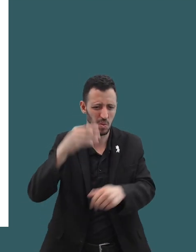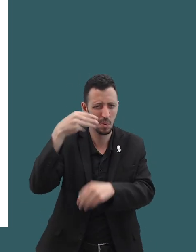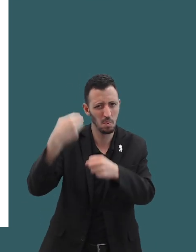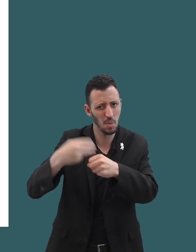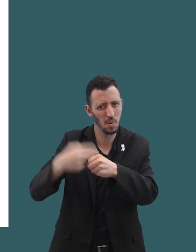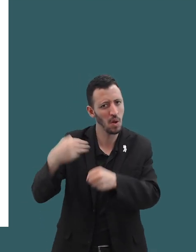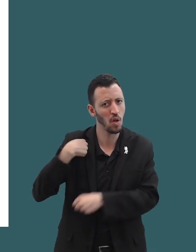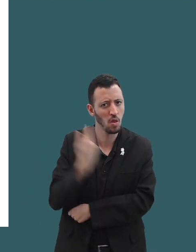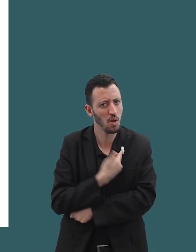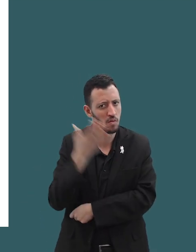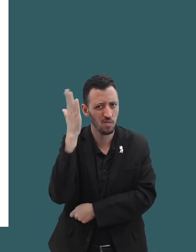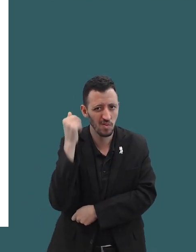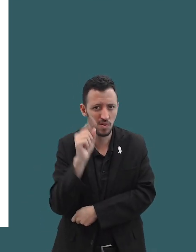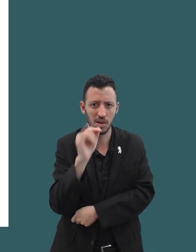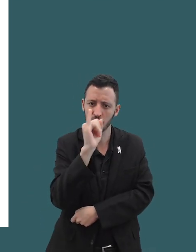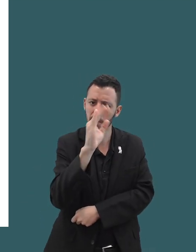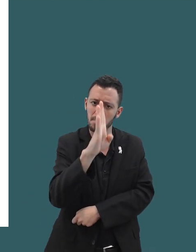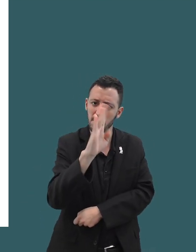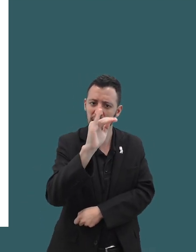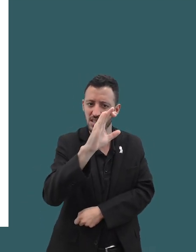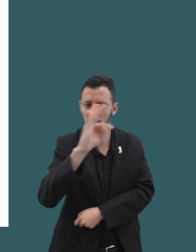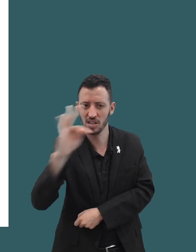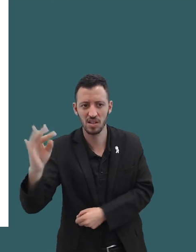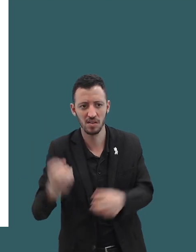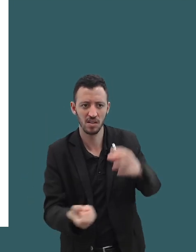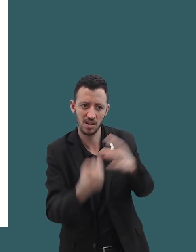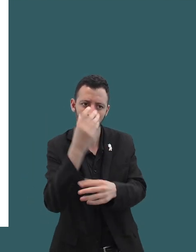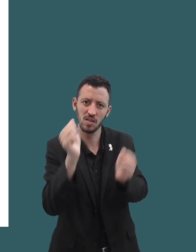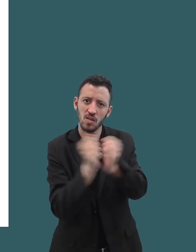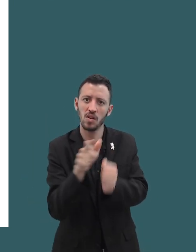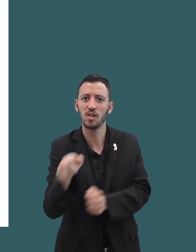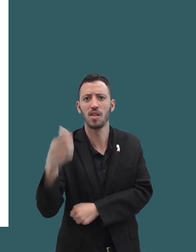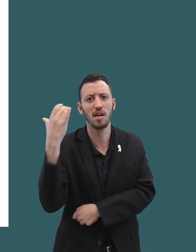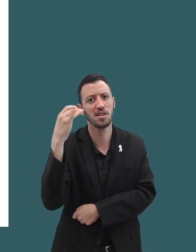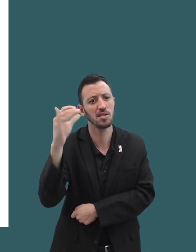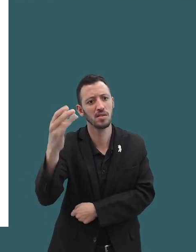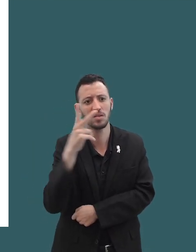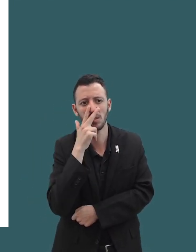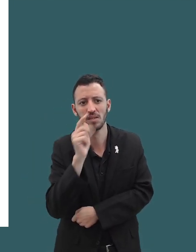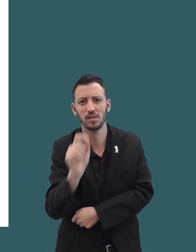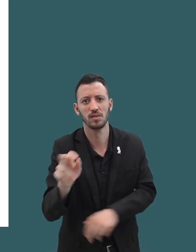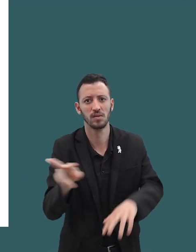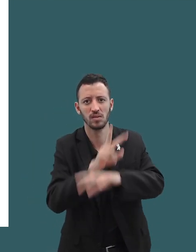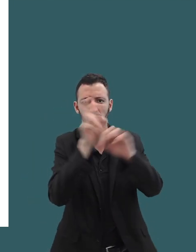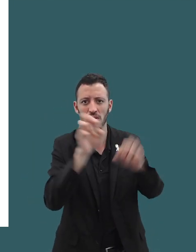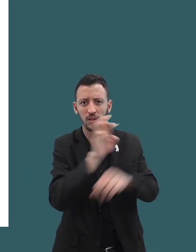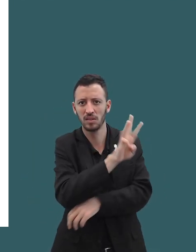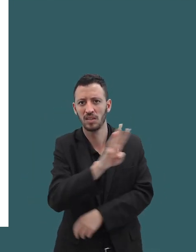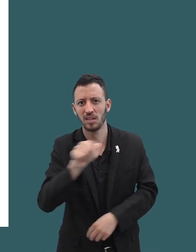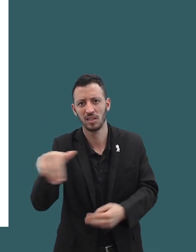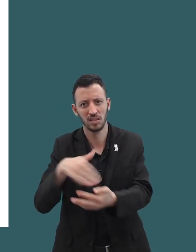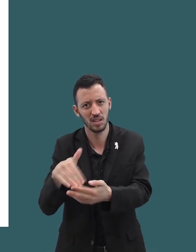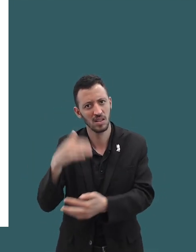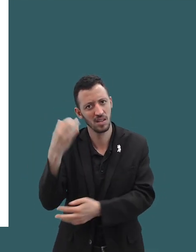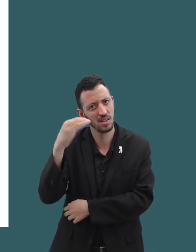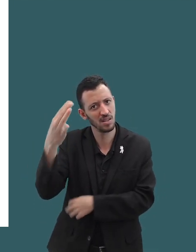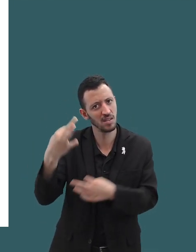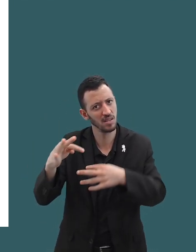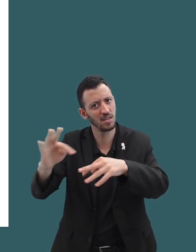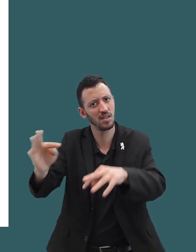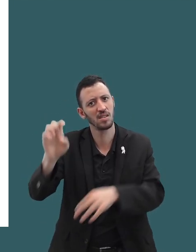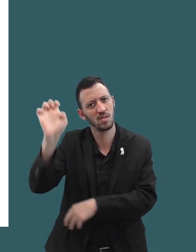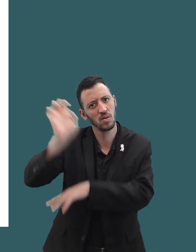municípios, a gente não sabe. O IBICT, há muitos anos atrás, criou o Canal da Ciência, mas acho que faltam sites, as secretarias de ciência e